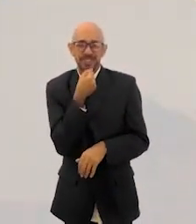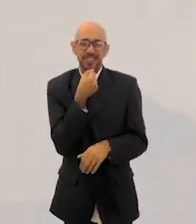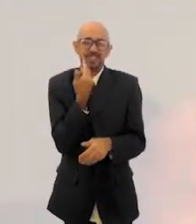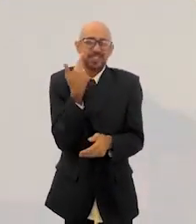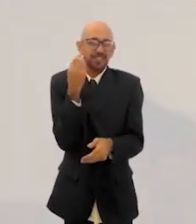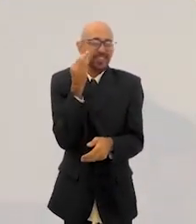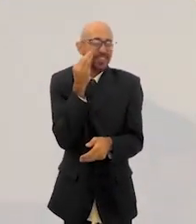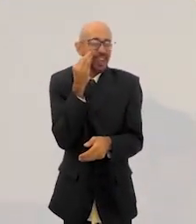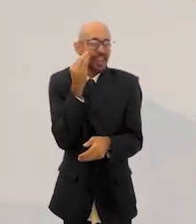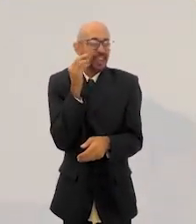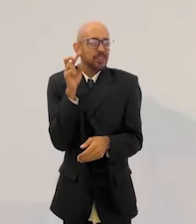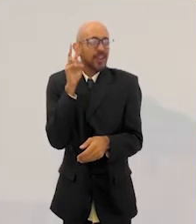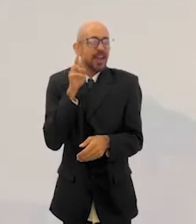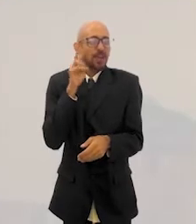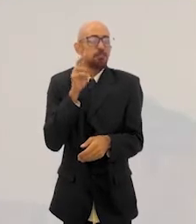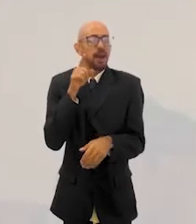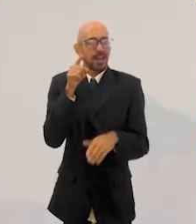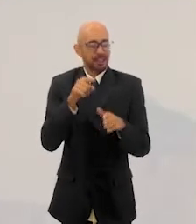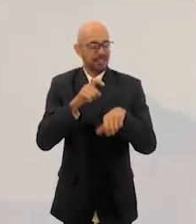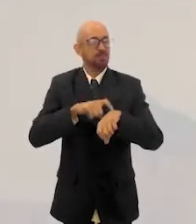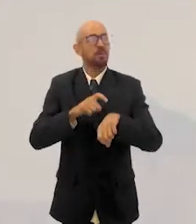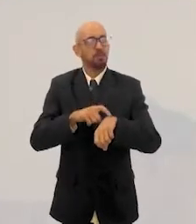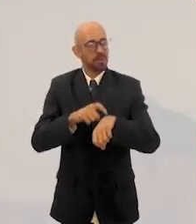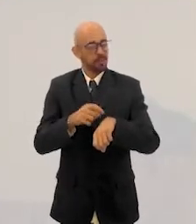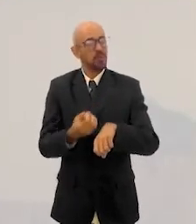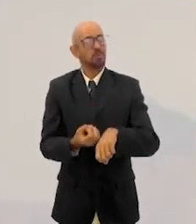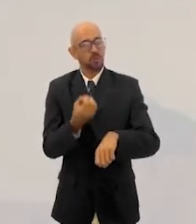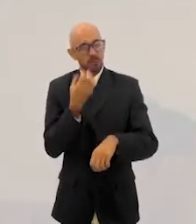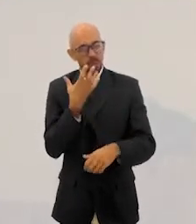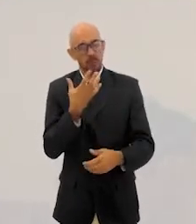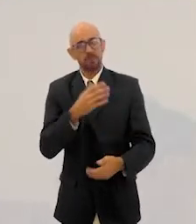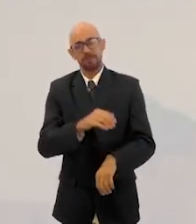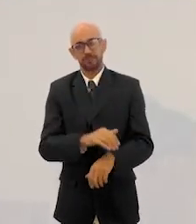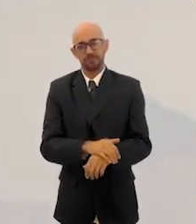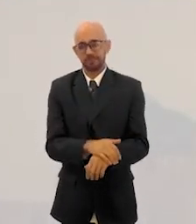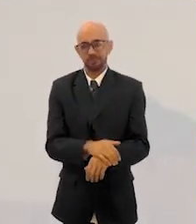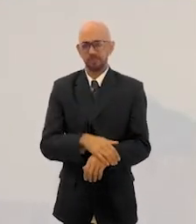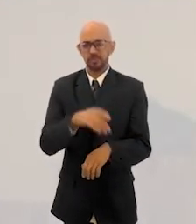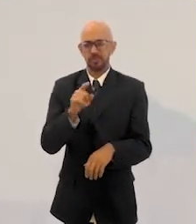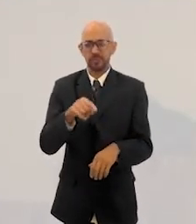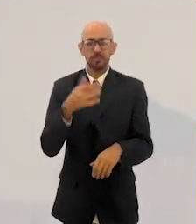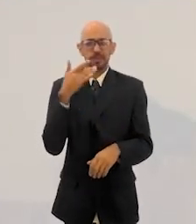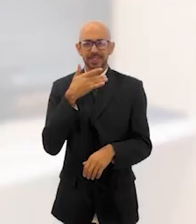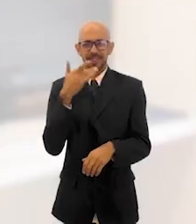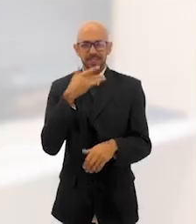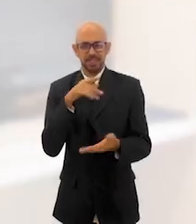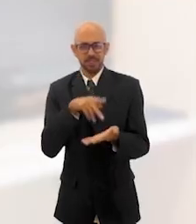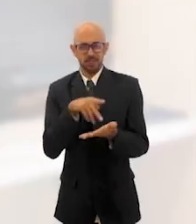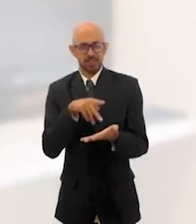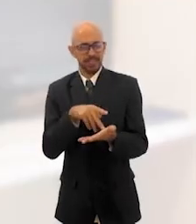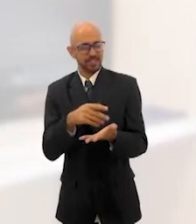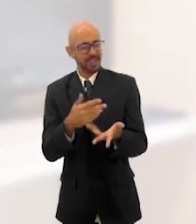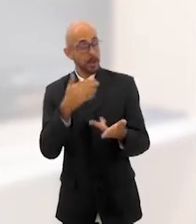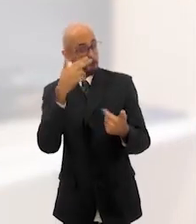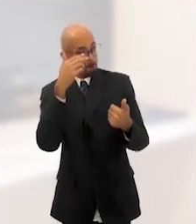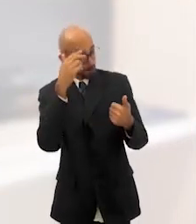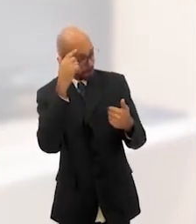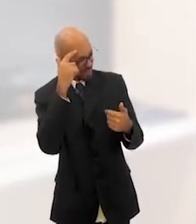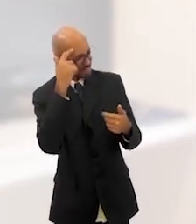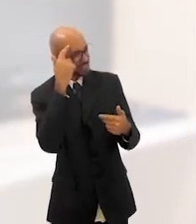eu procuro umas lembranças nesse período que foram muito boas, muito boas. Foi uma delícia mesmo da Imagino, infância.